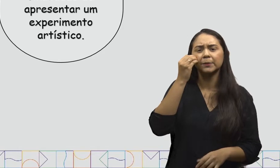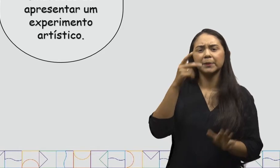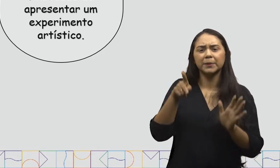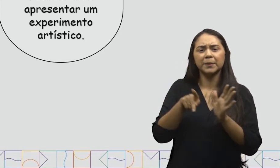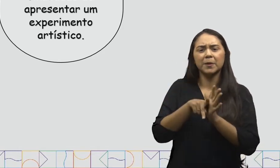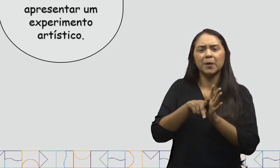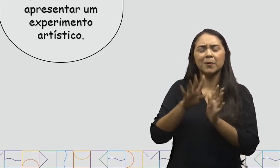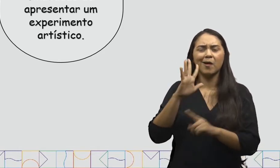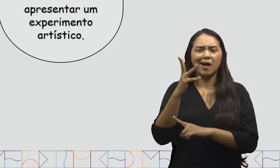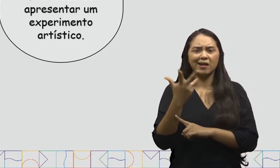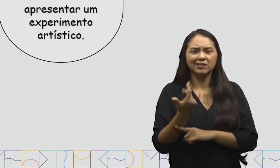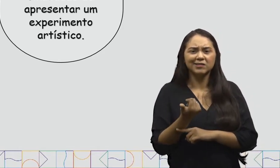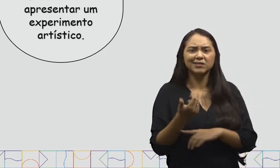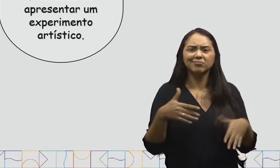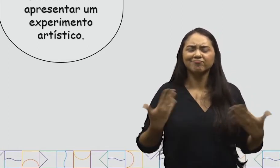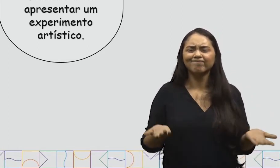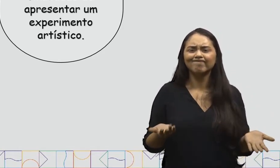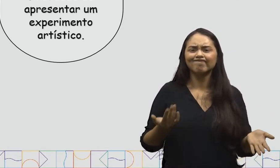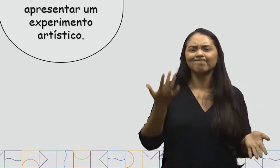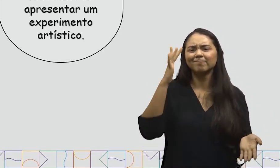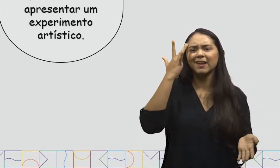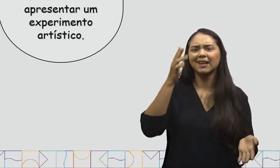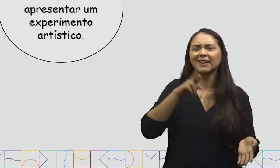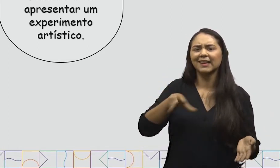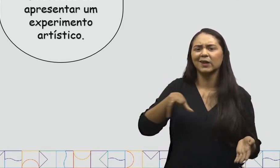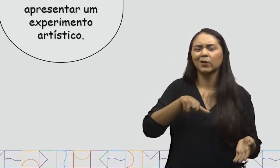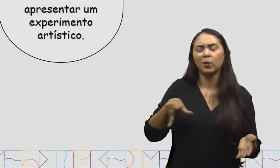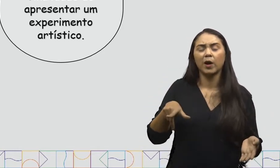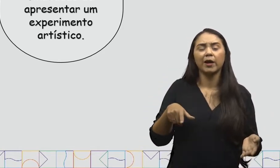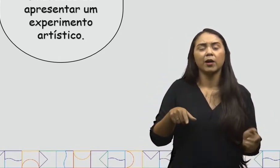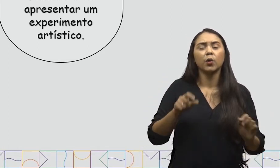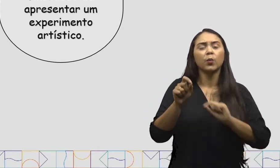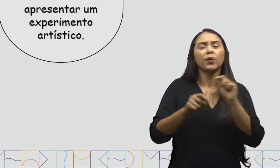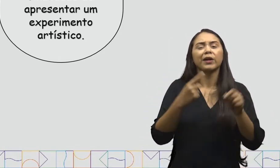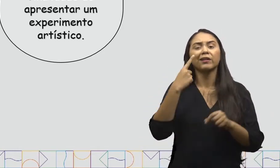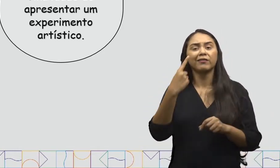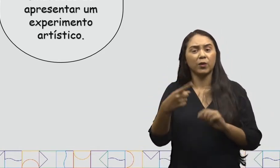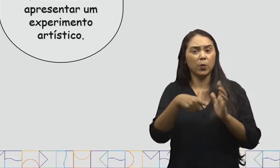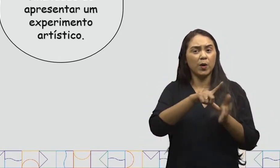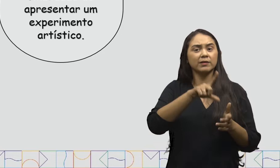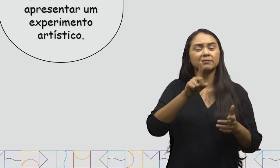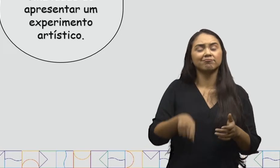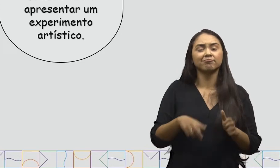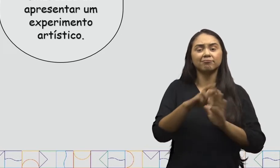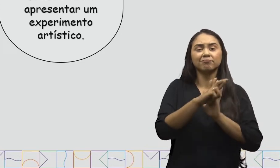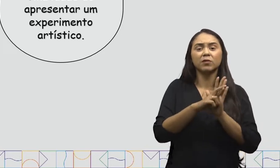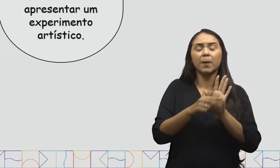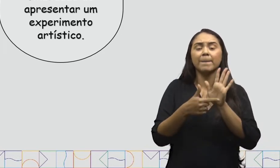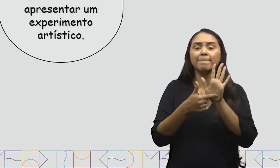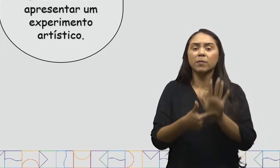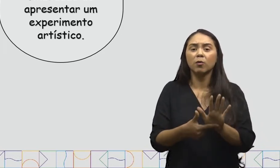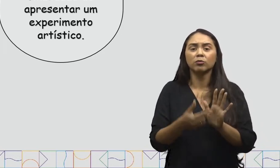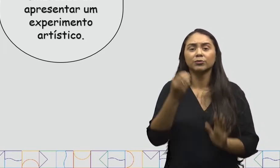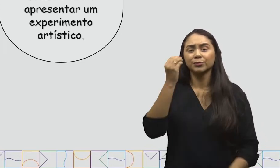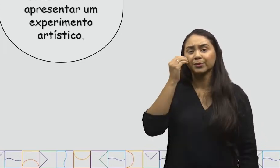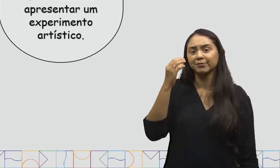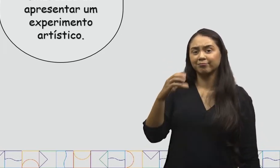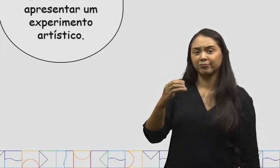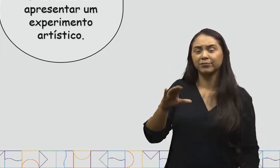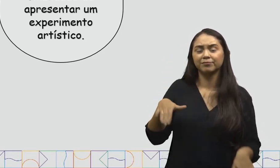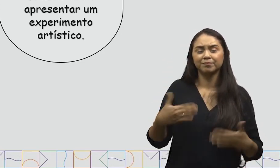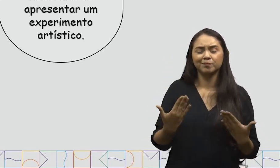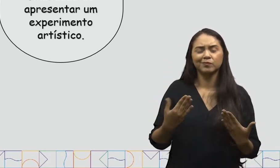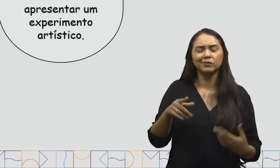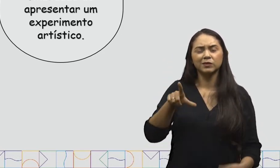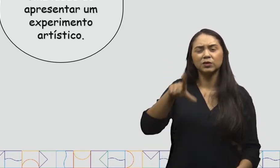artístico. Artístico? Nós vimos que o relatório é responsável por apresentar um experimento